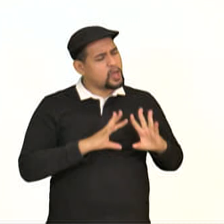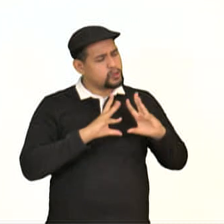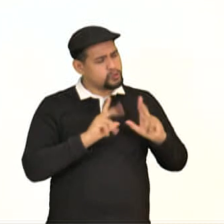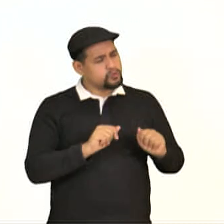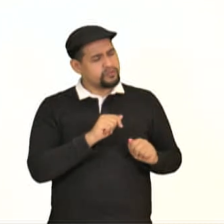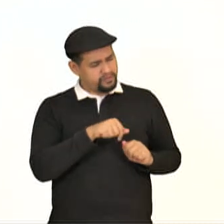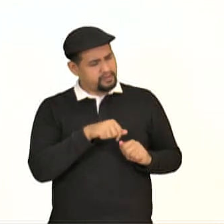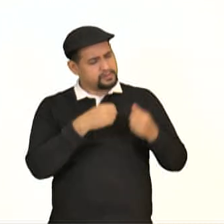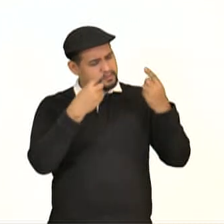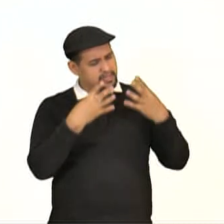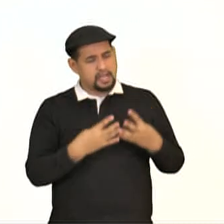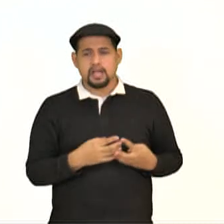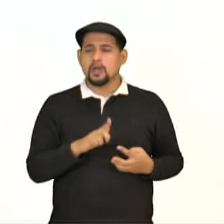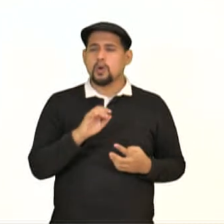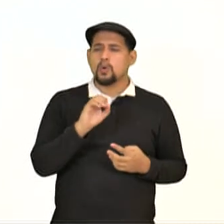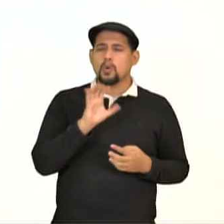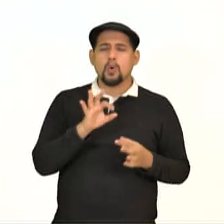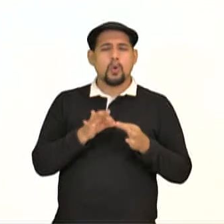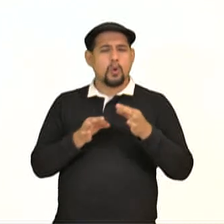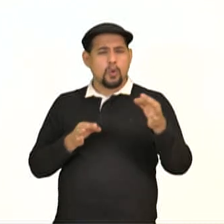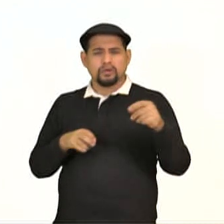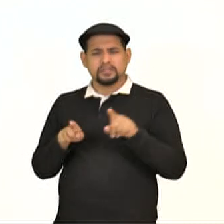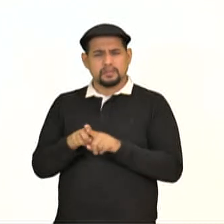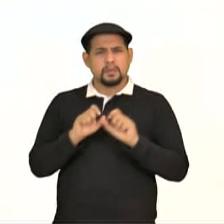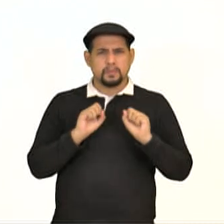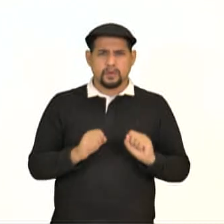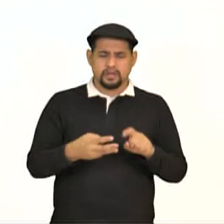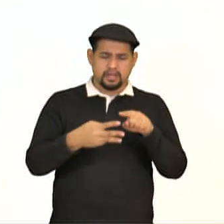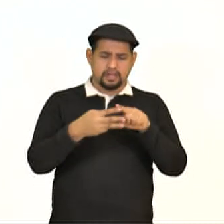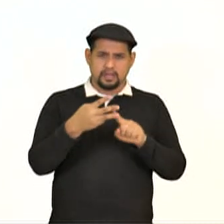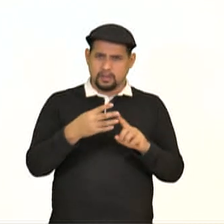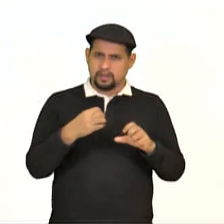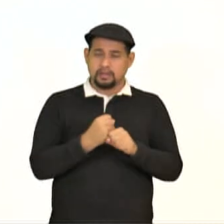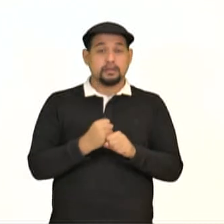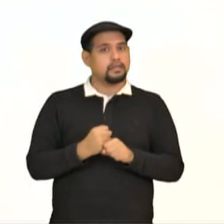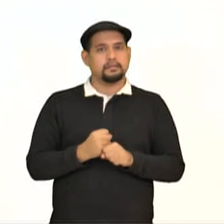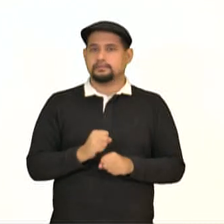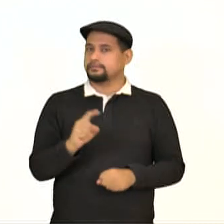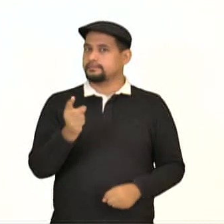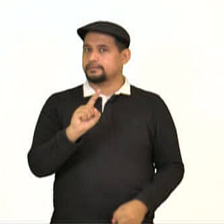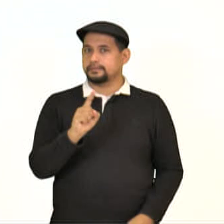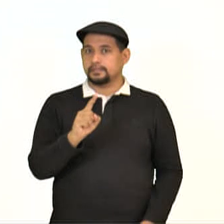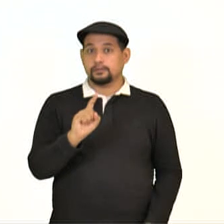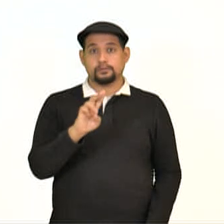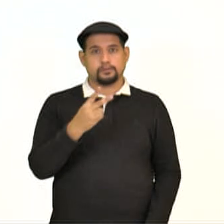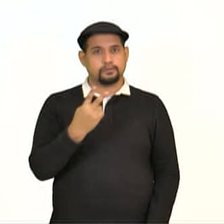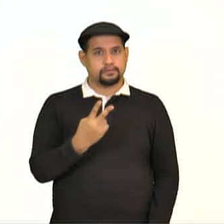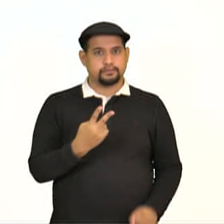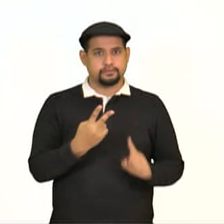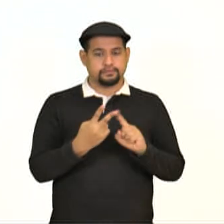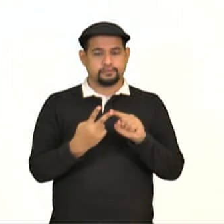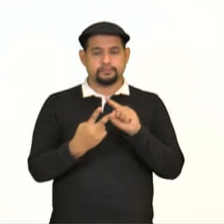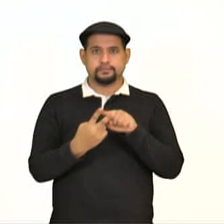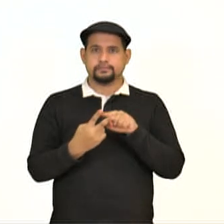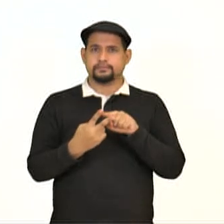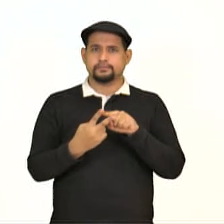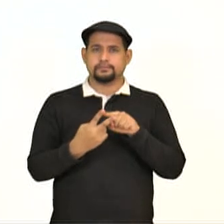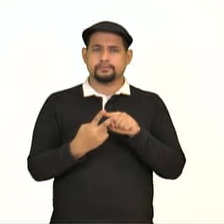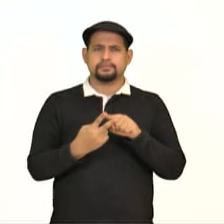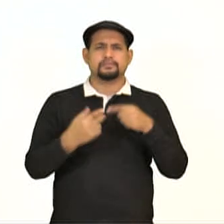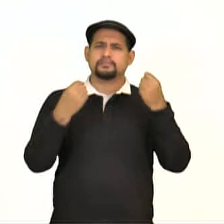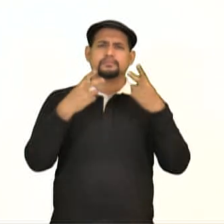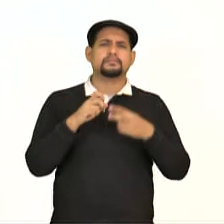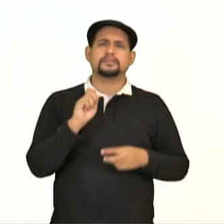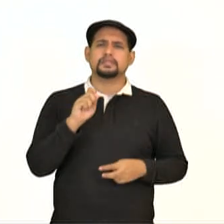vai? Gol de longe também vale 3 pontos? Não, vale 2. O que eu estou